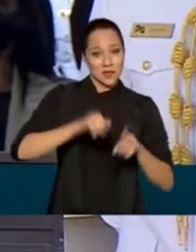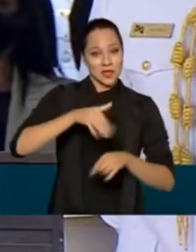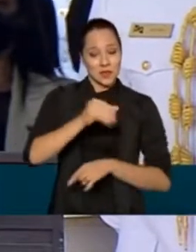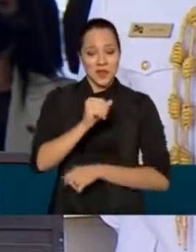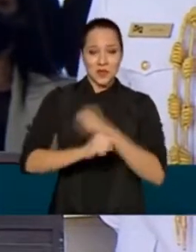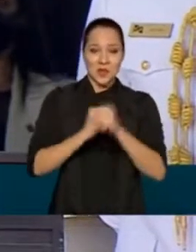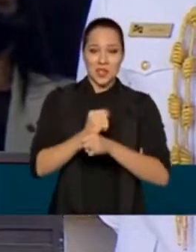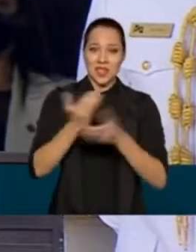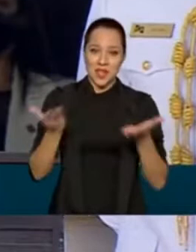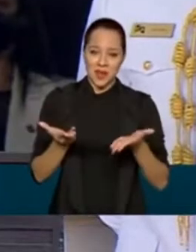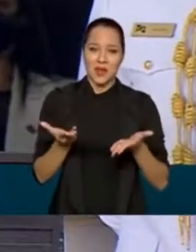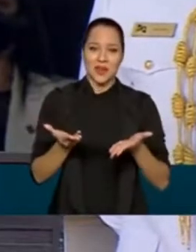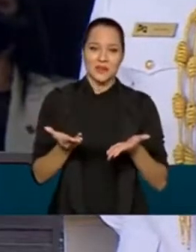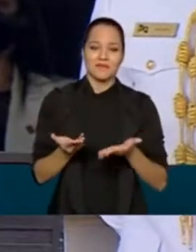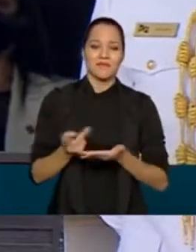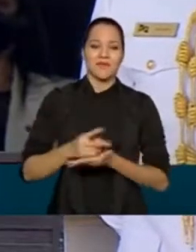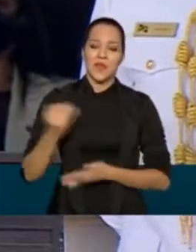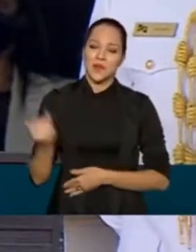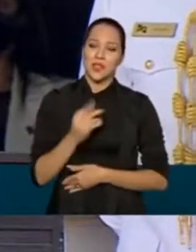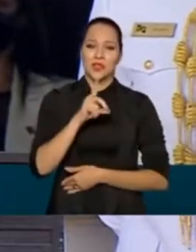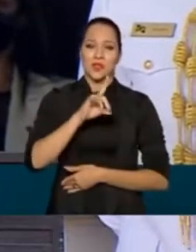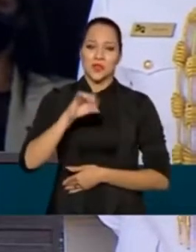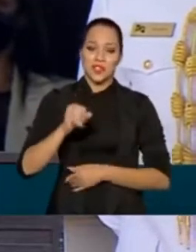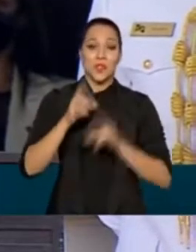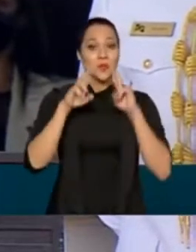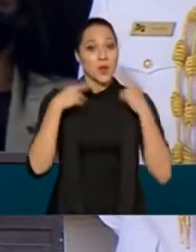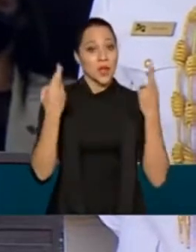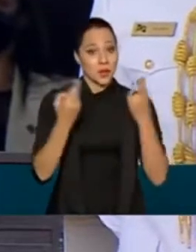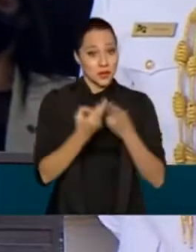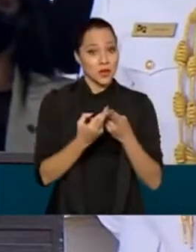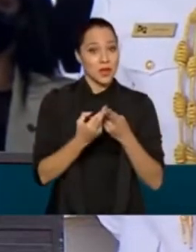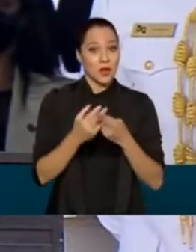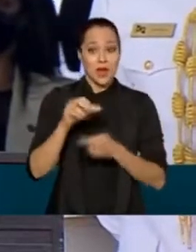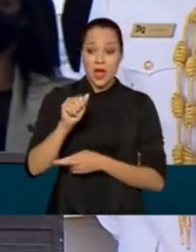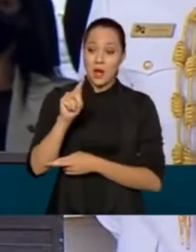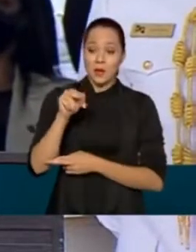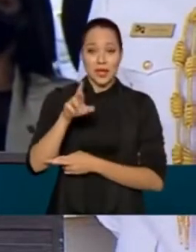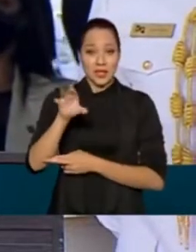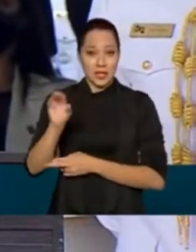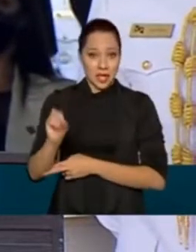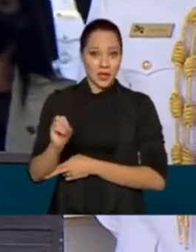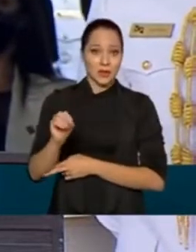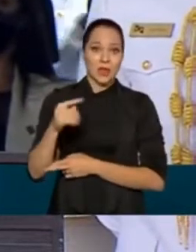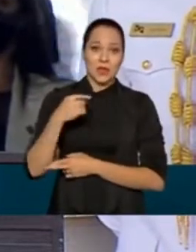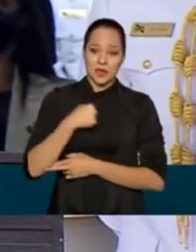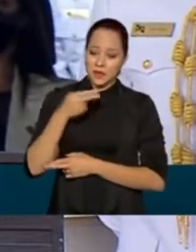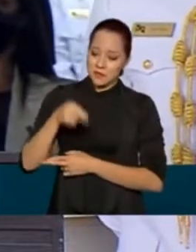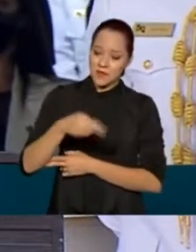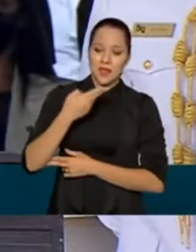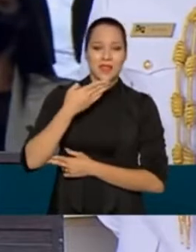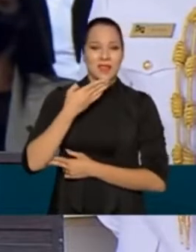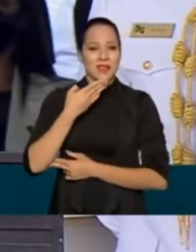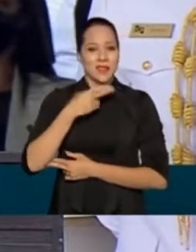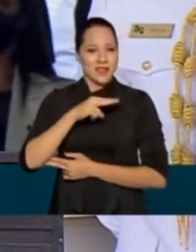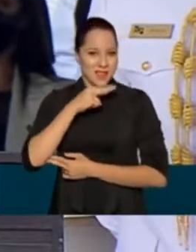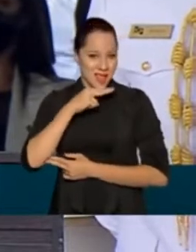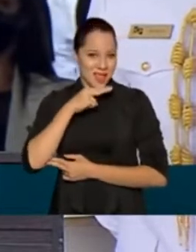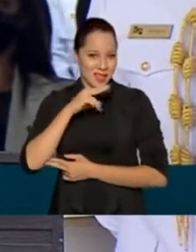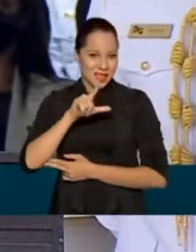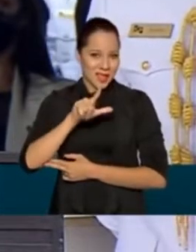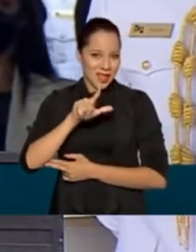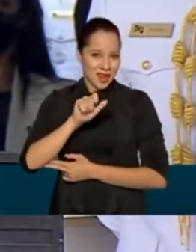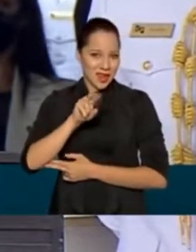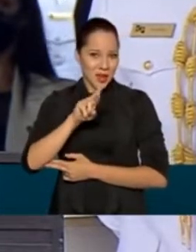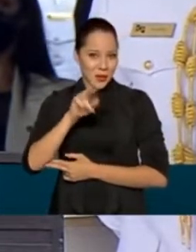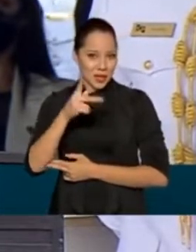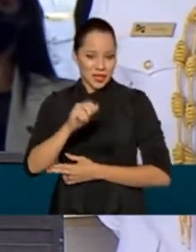ano, significativamente no dia de uma reunião do Almirantado, concebendo a minha neta Laurinha.